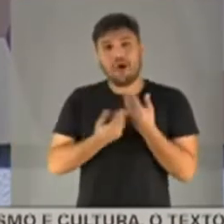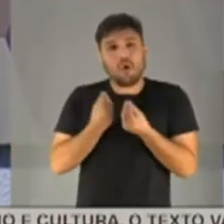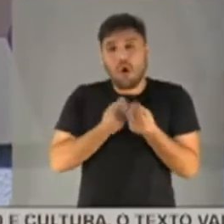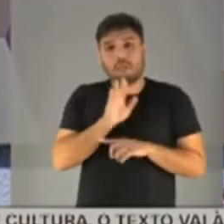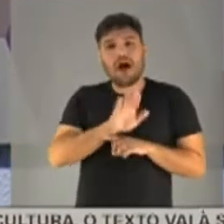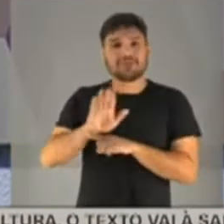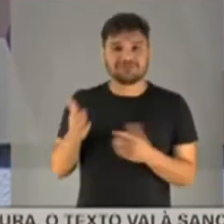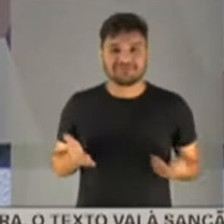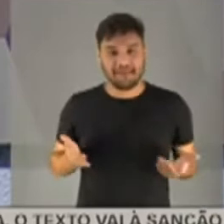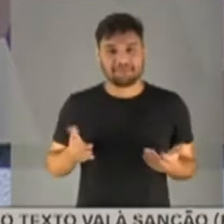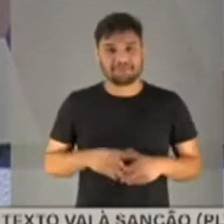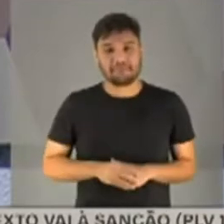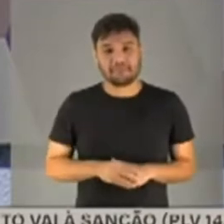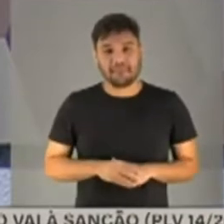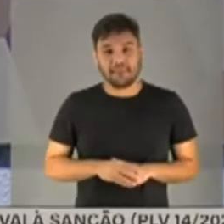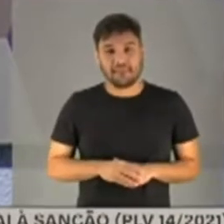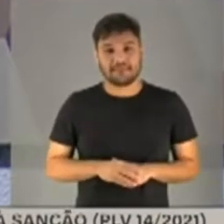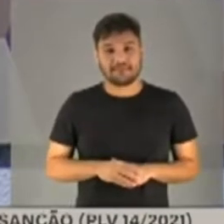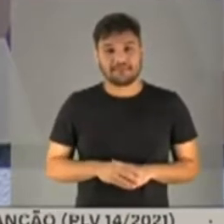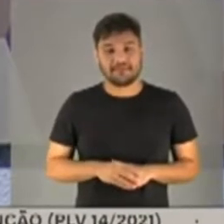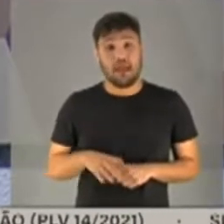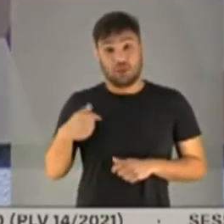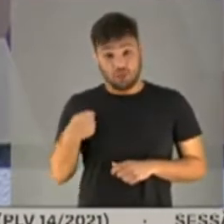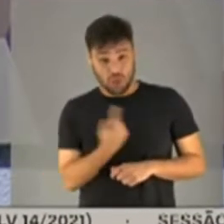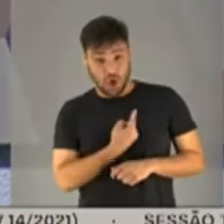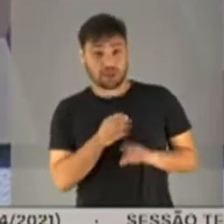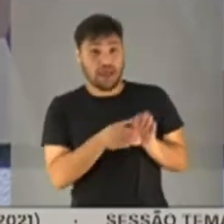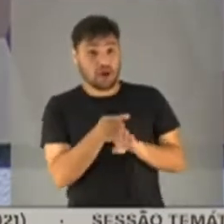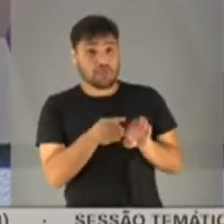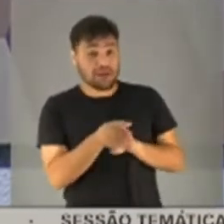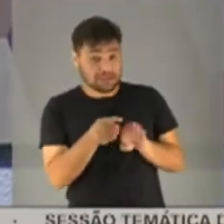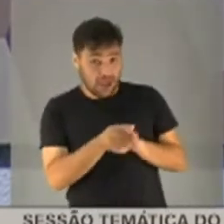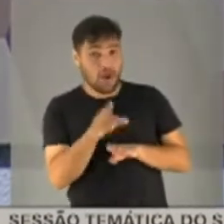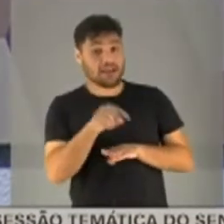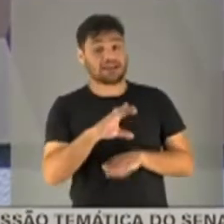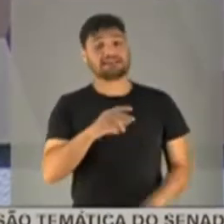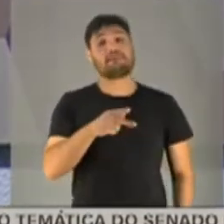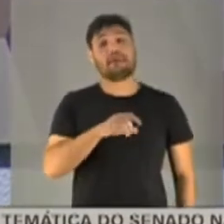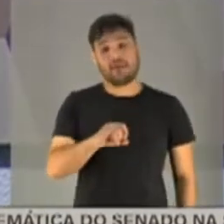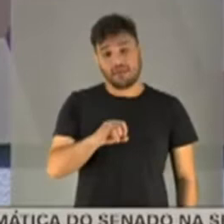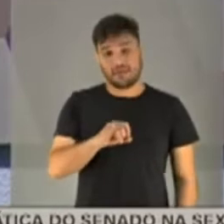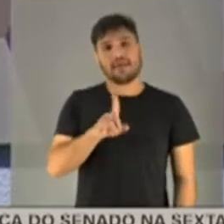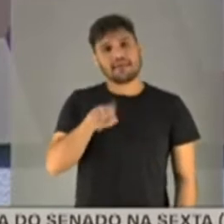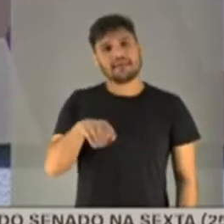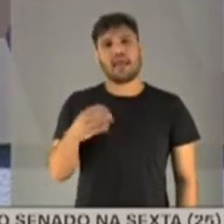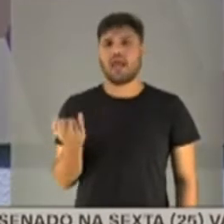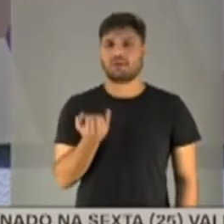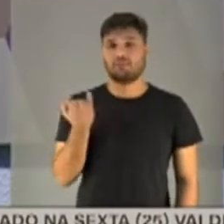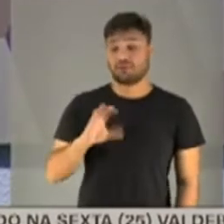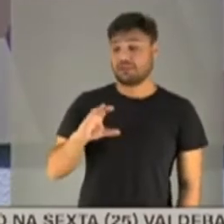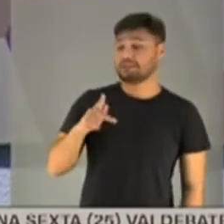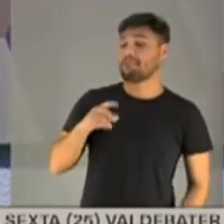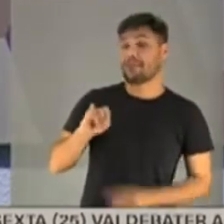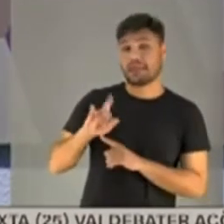favor, porque aí trazemos recomendações a essa CPI. Recomendações à CPI que a gente acha importante. A CPI já